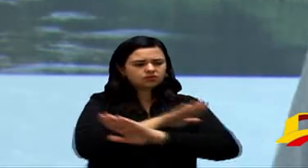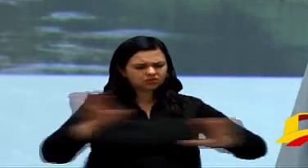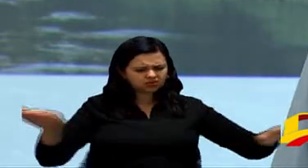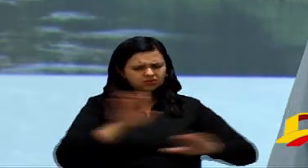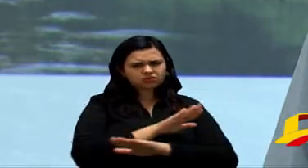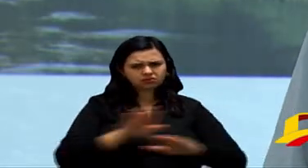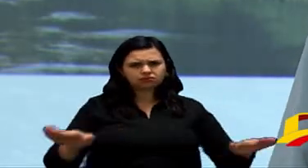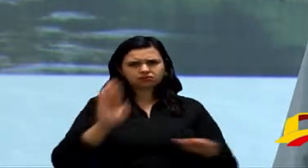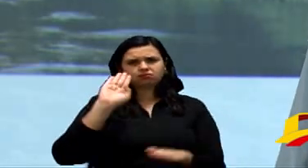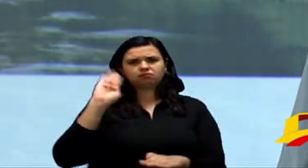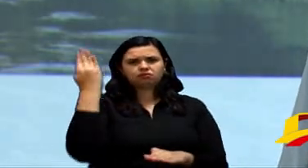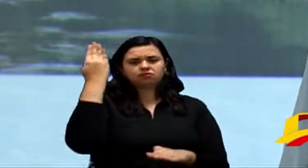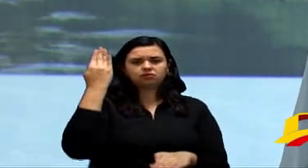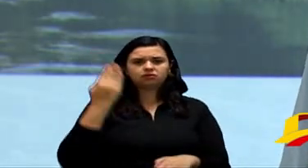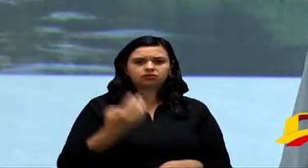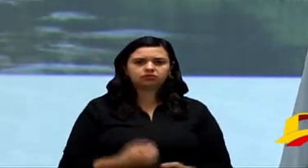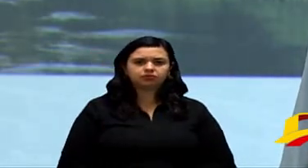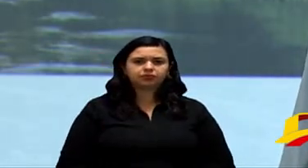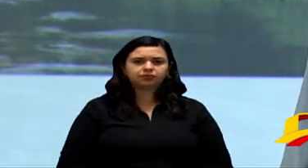hipocrisia